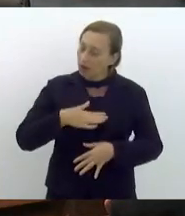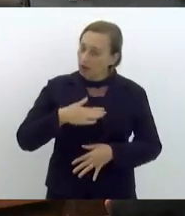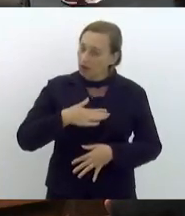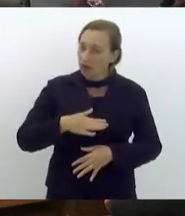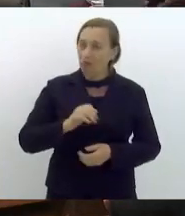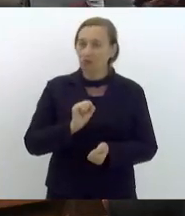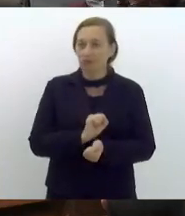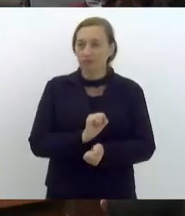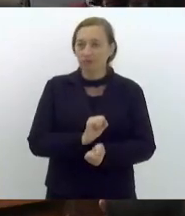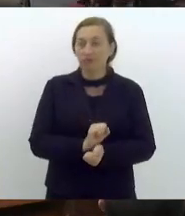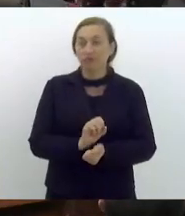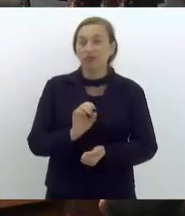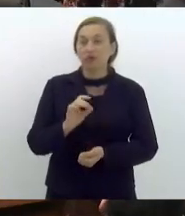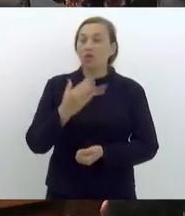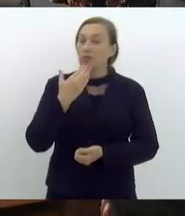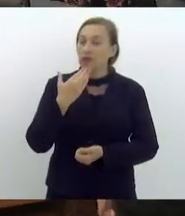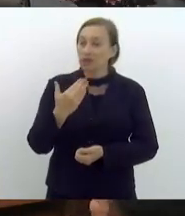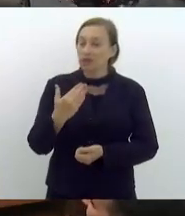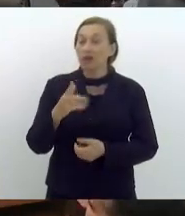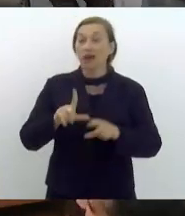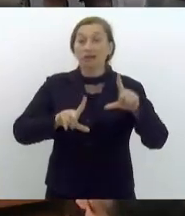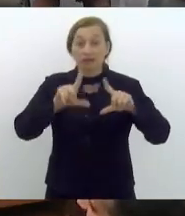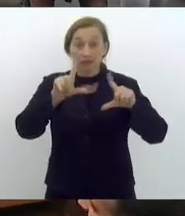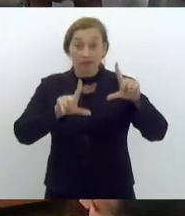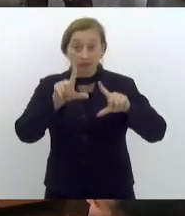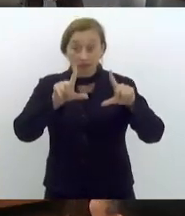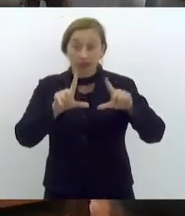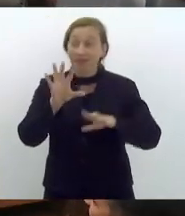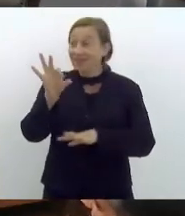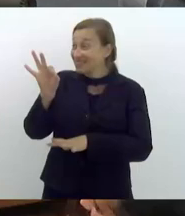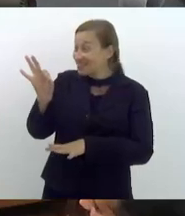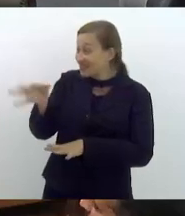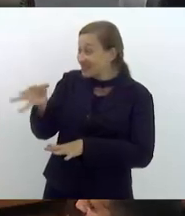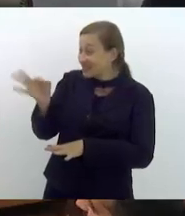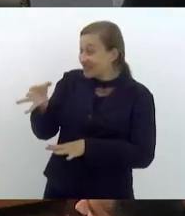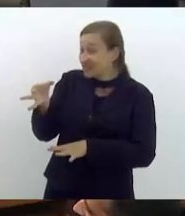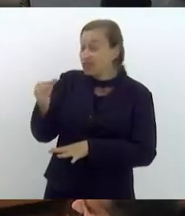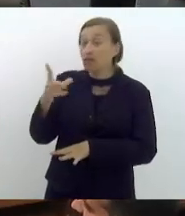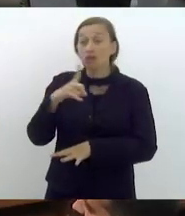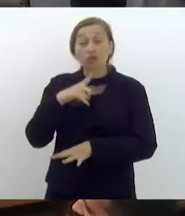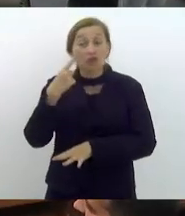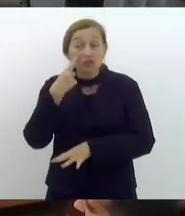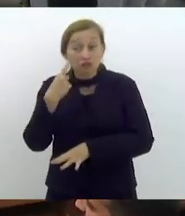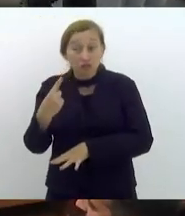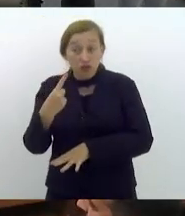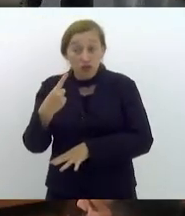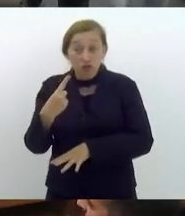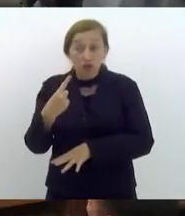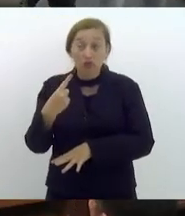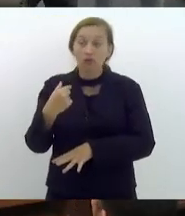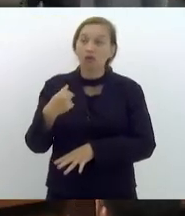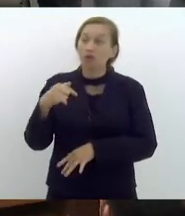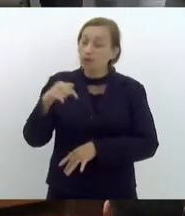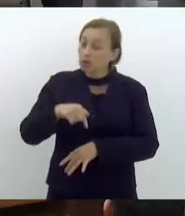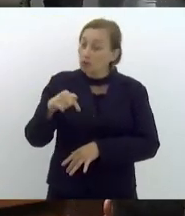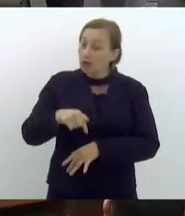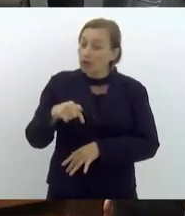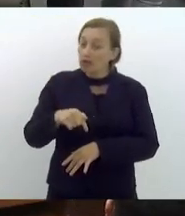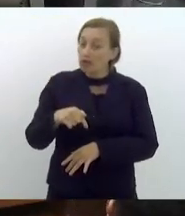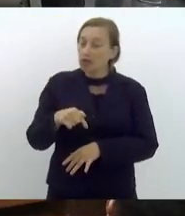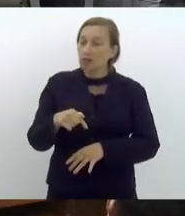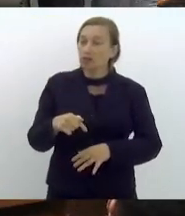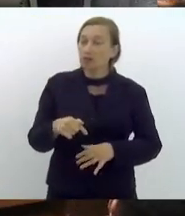cantei Eu solicitei a TV porque eu tenho certeza que se eu tivesse visto porque eu tô aqui na neutralidade